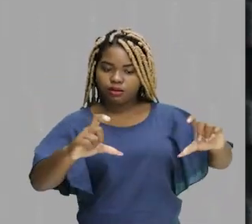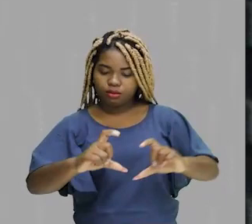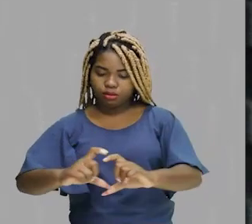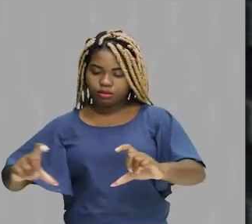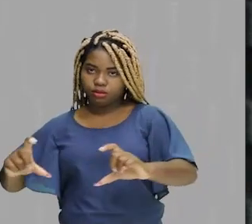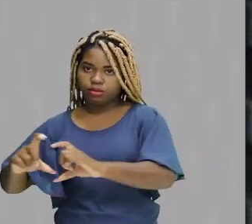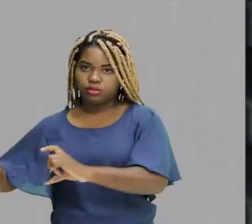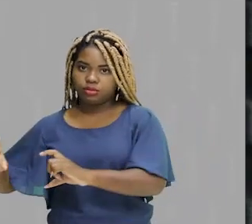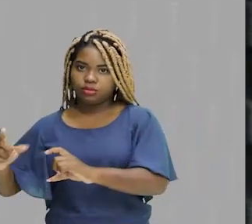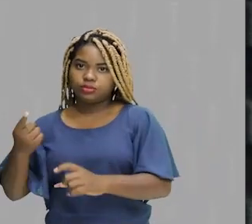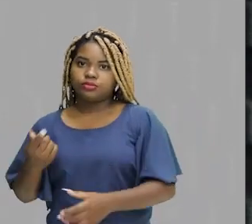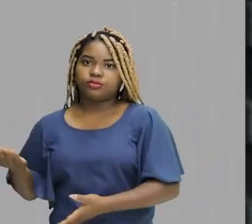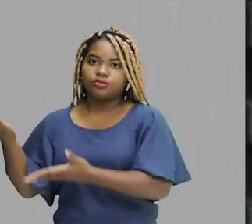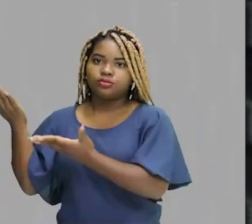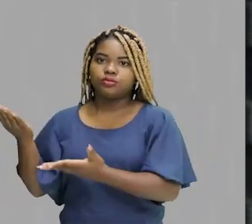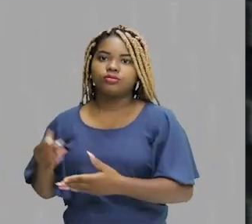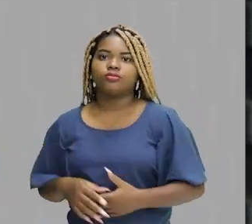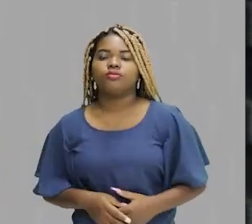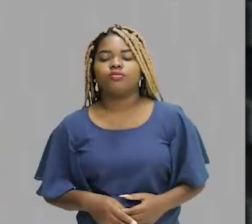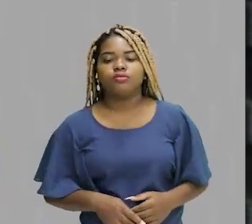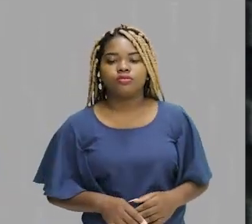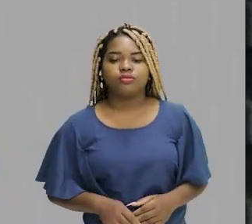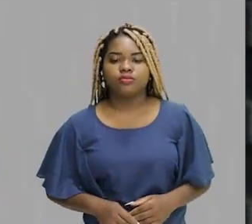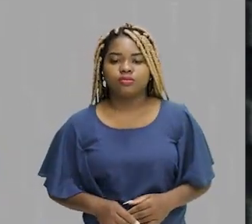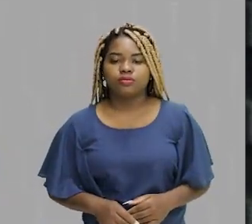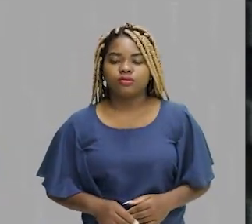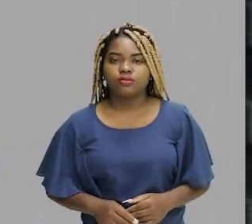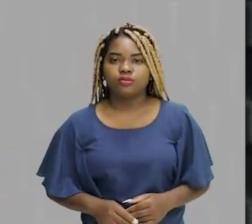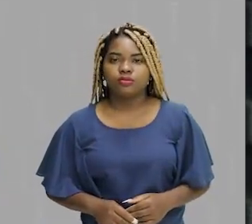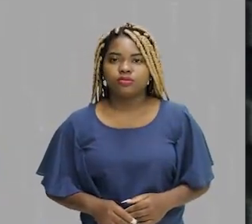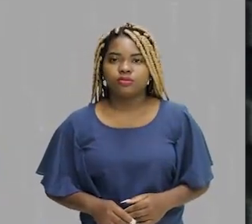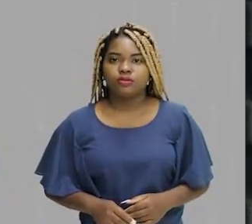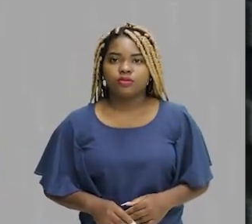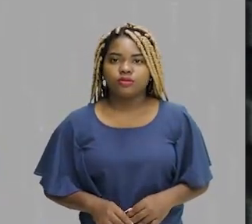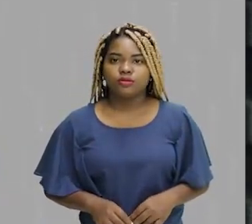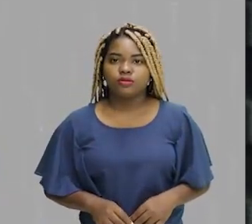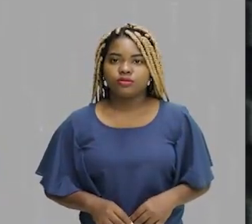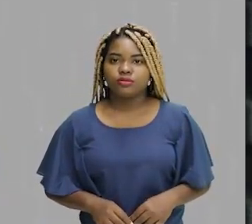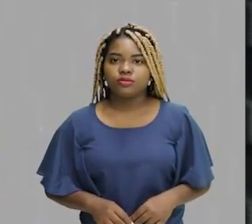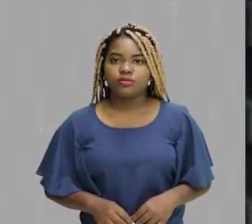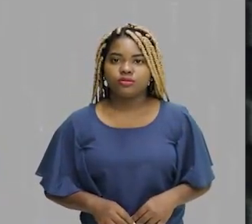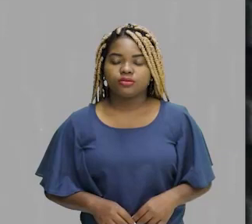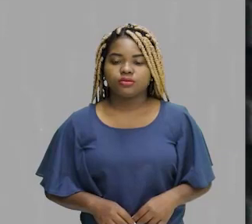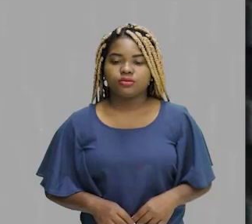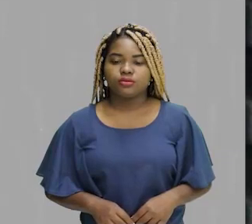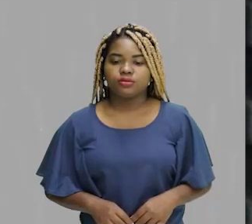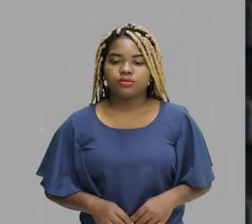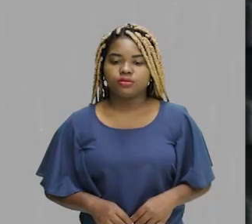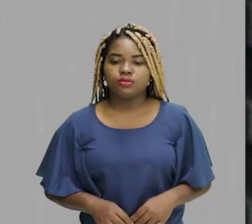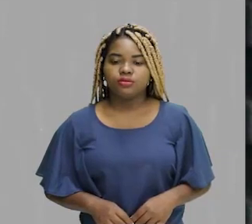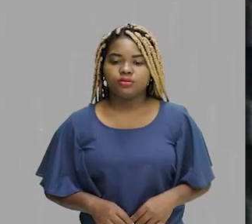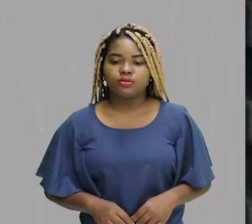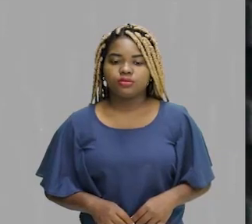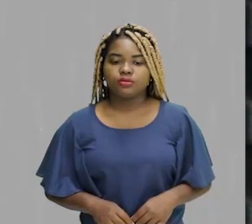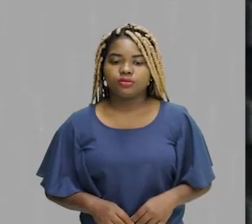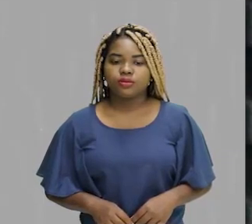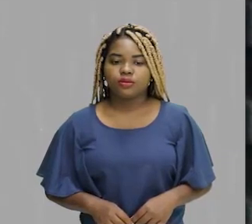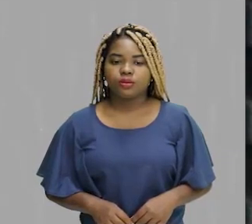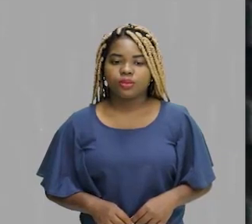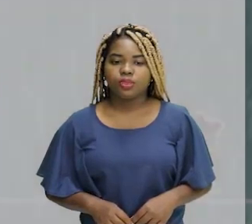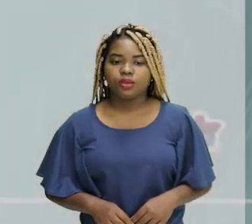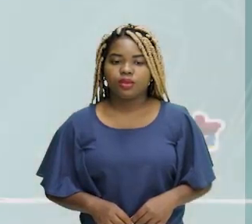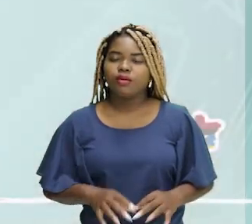nome do ânion, né, a terminação, ela foi trocada do ácido para o ânion. Vamos